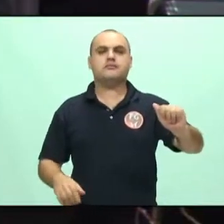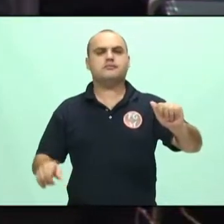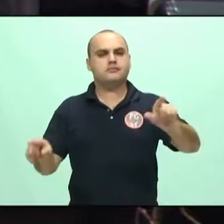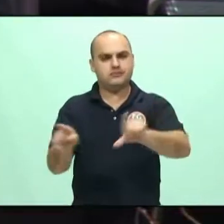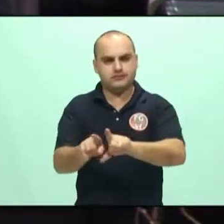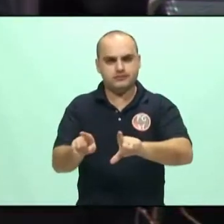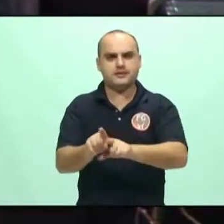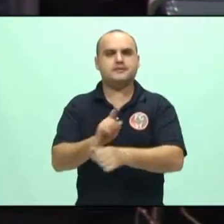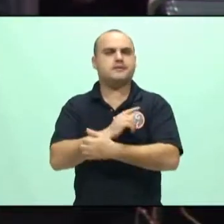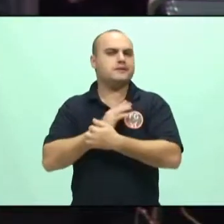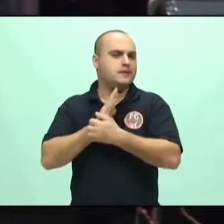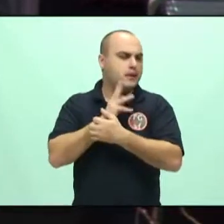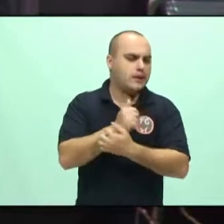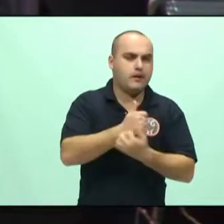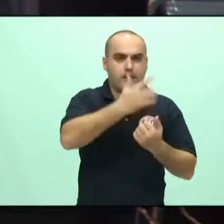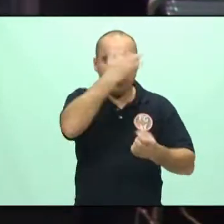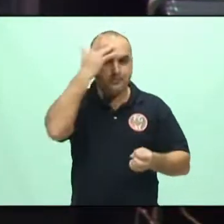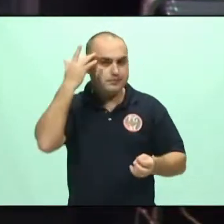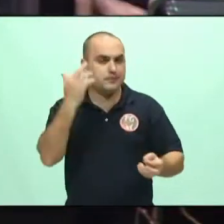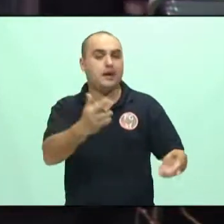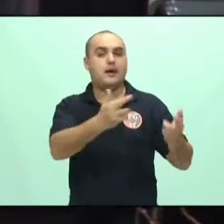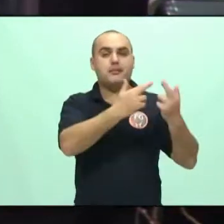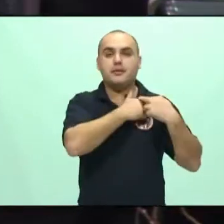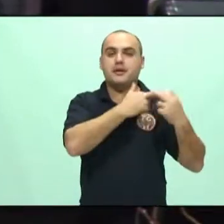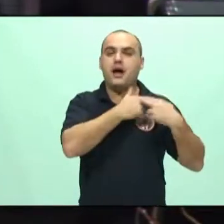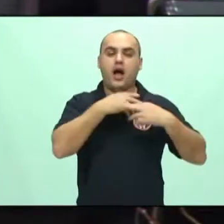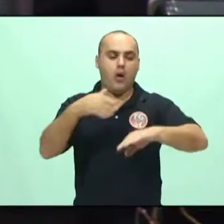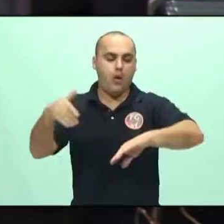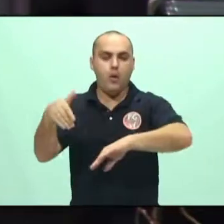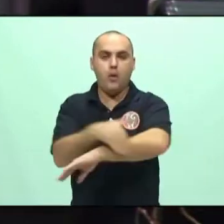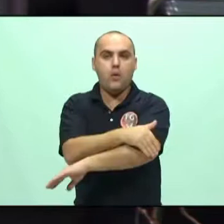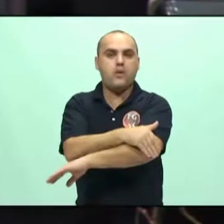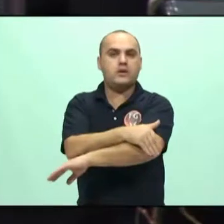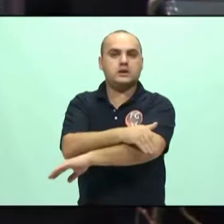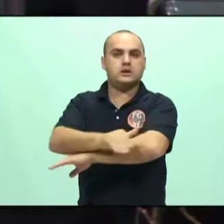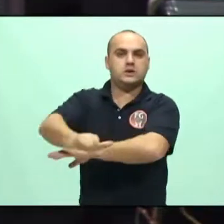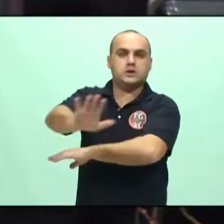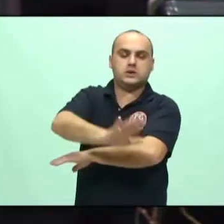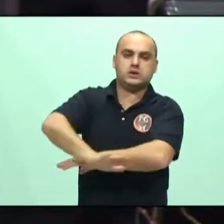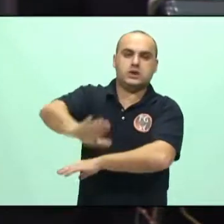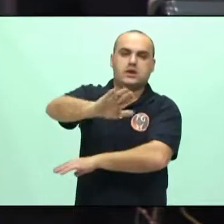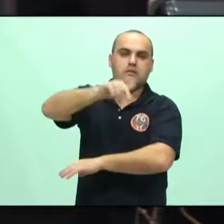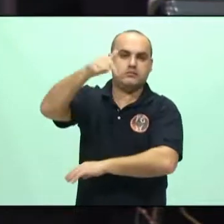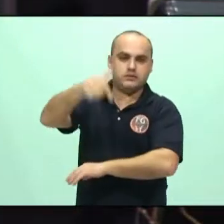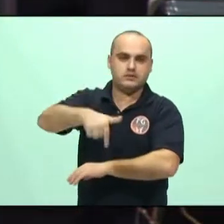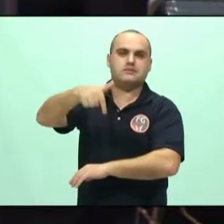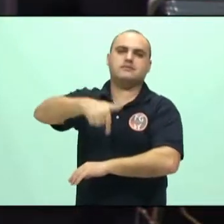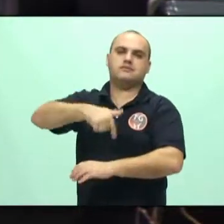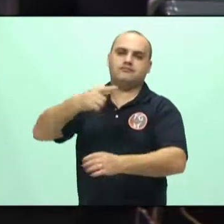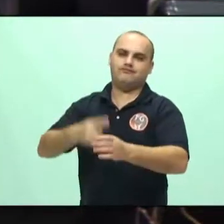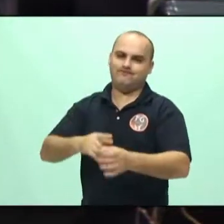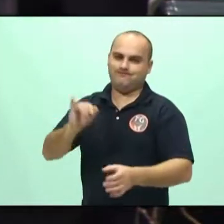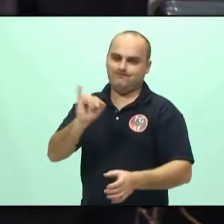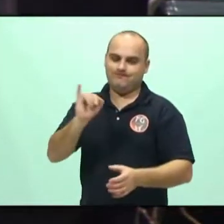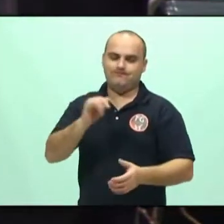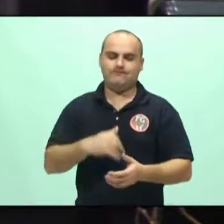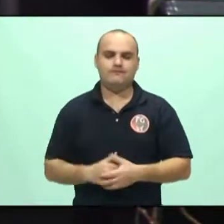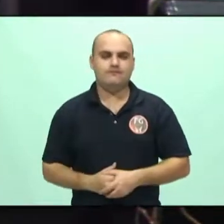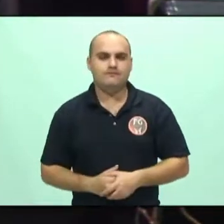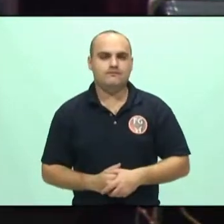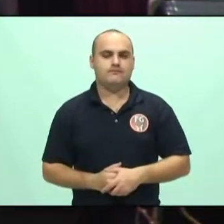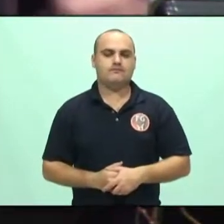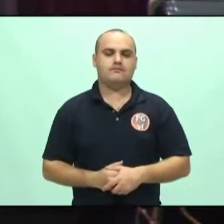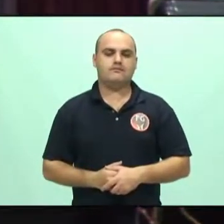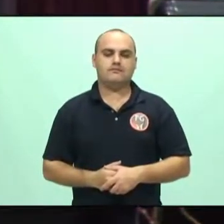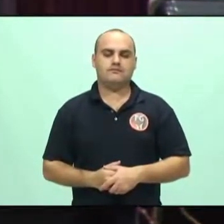responsáveis pelas rodovias que magiam a nossa cidade o que nós temos enfrentado aqui senhoras e